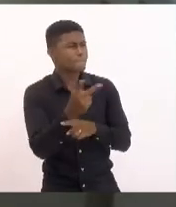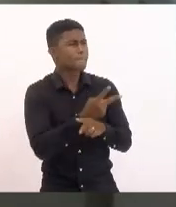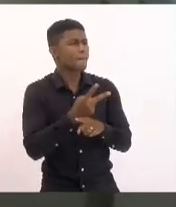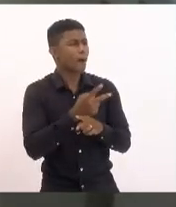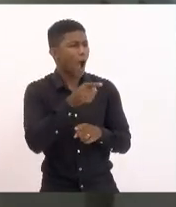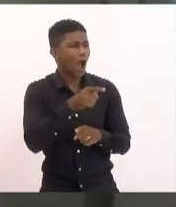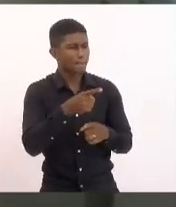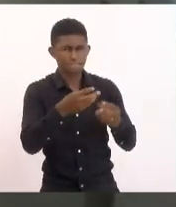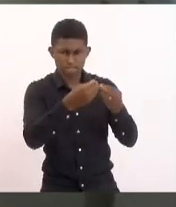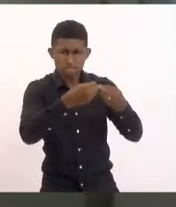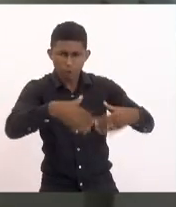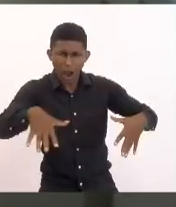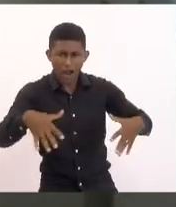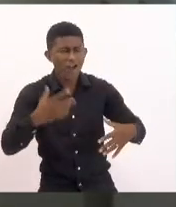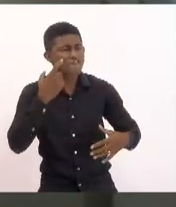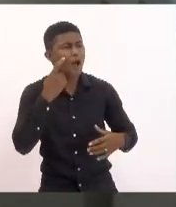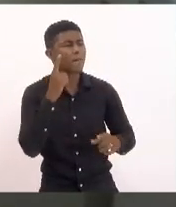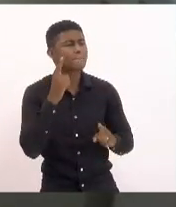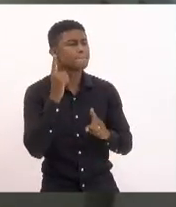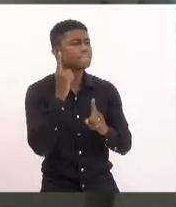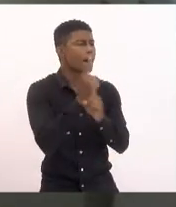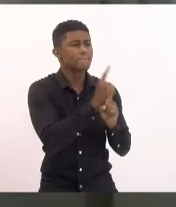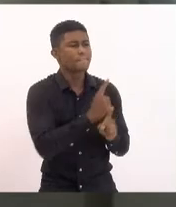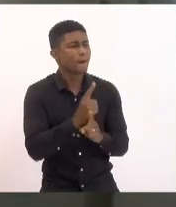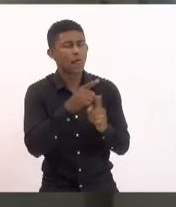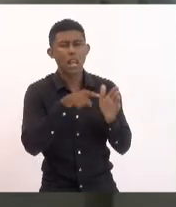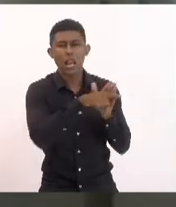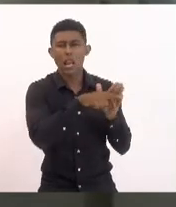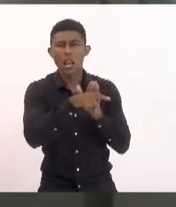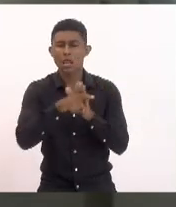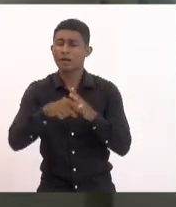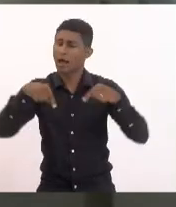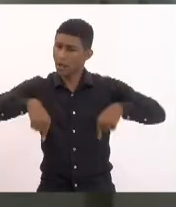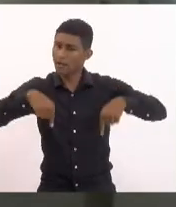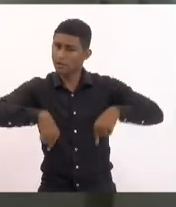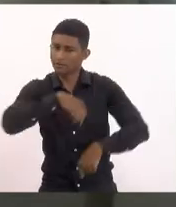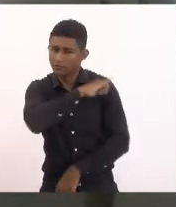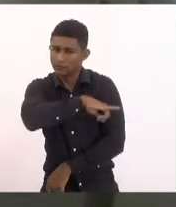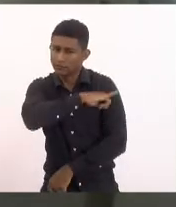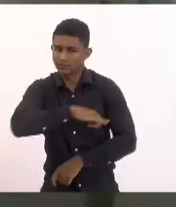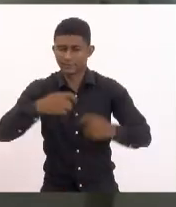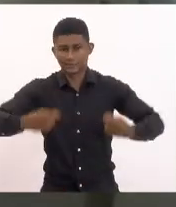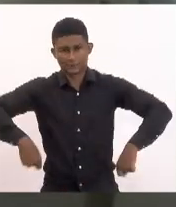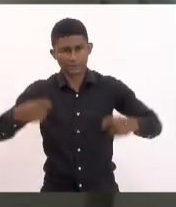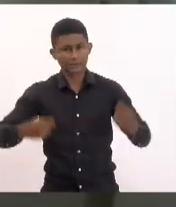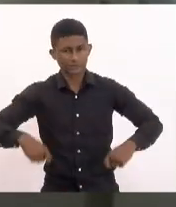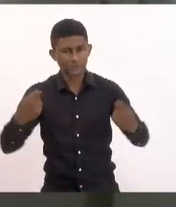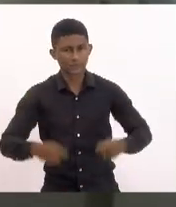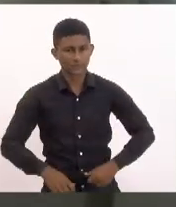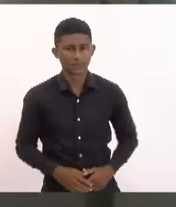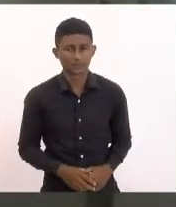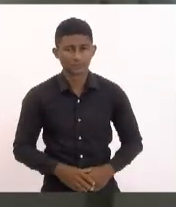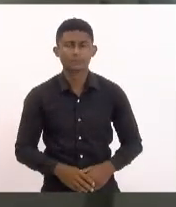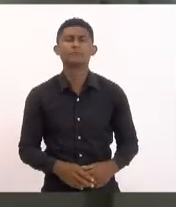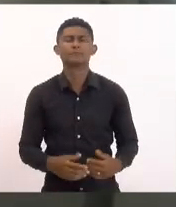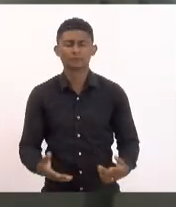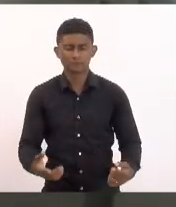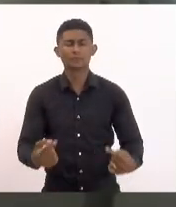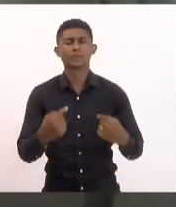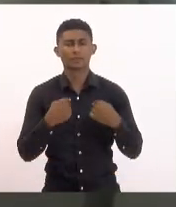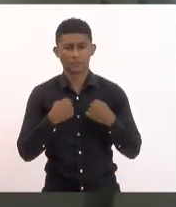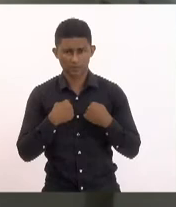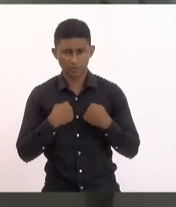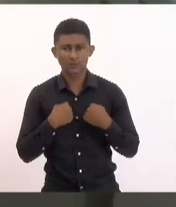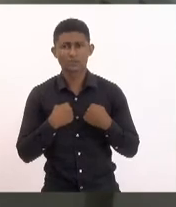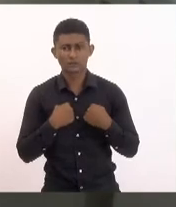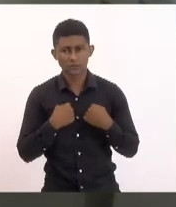prejuízos, né, do erário fluminense. Então, fiz questão absoluta